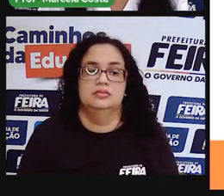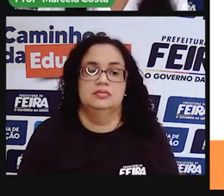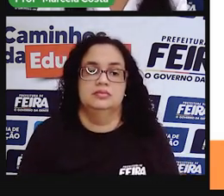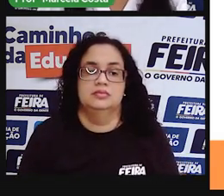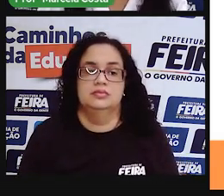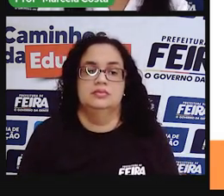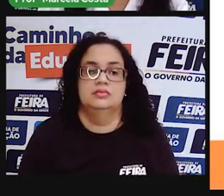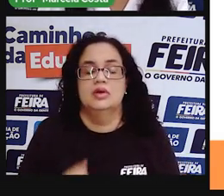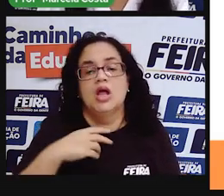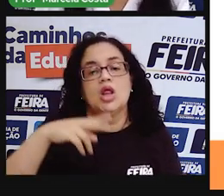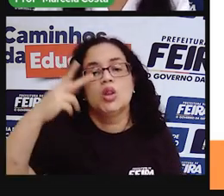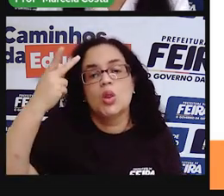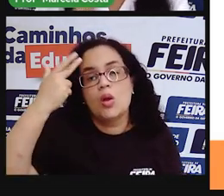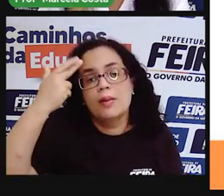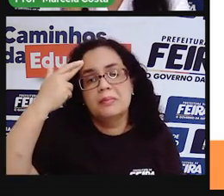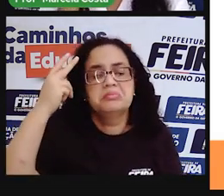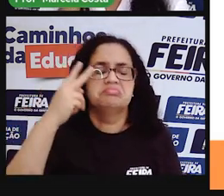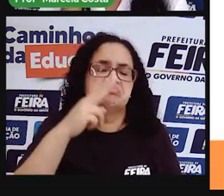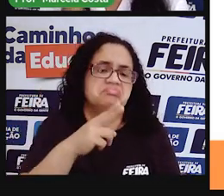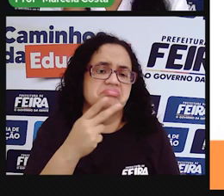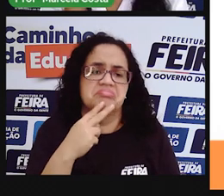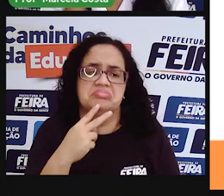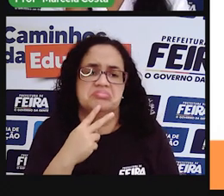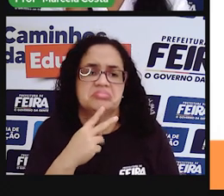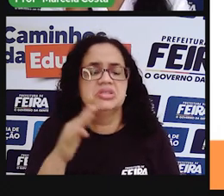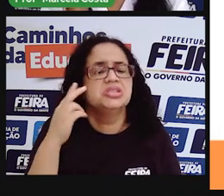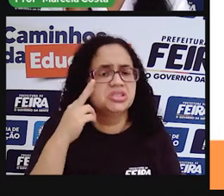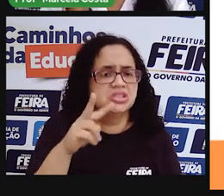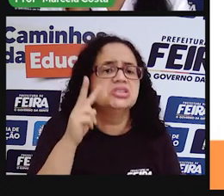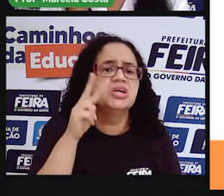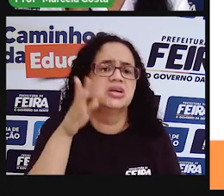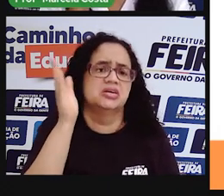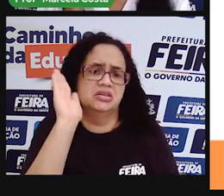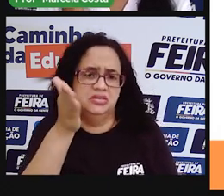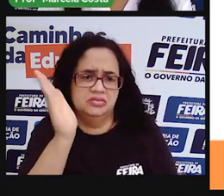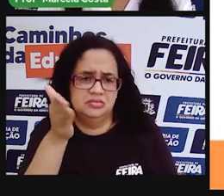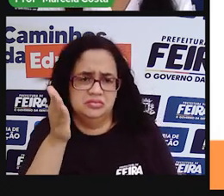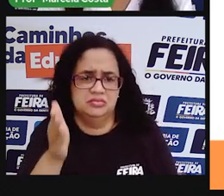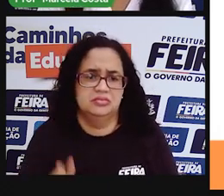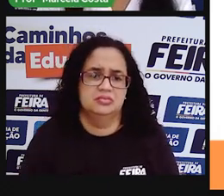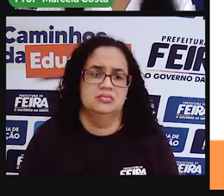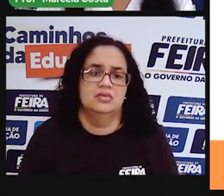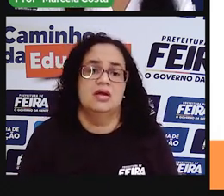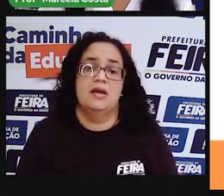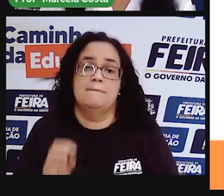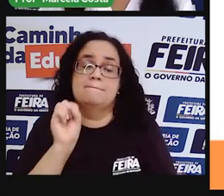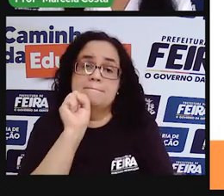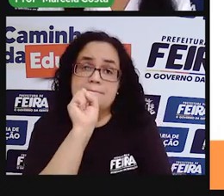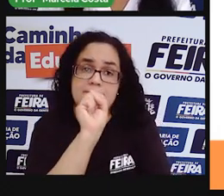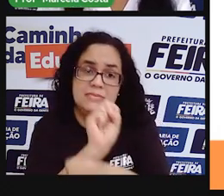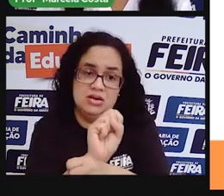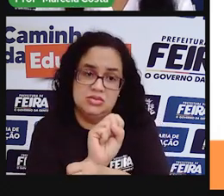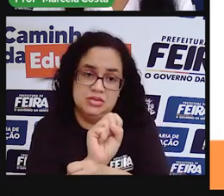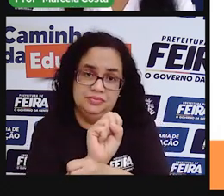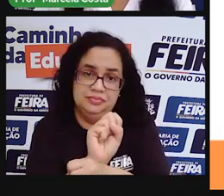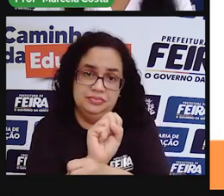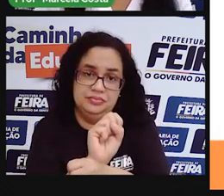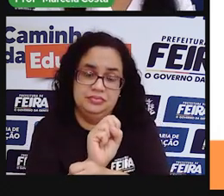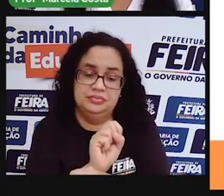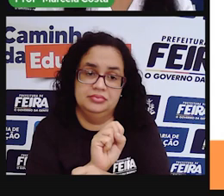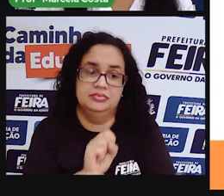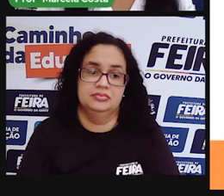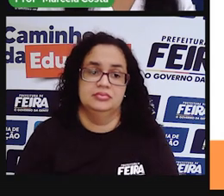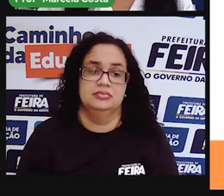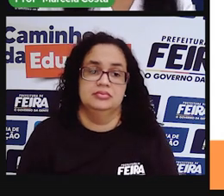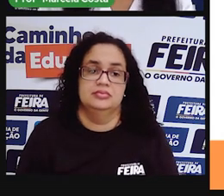Esse é muito comum. Você já deve ter visto ele, que é o símbolo de pausa. Você já